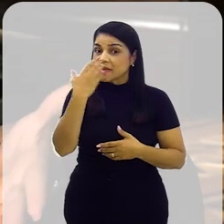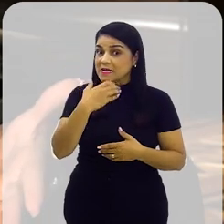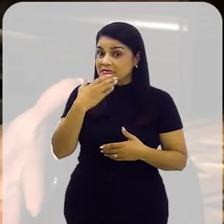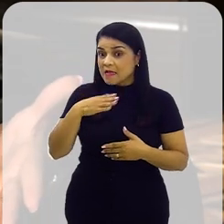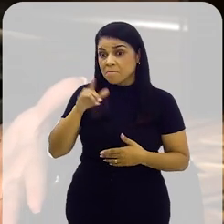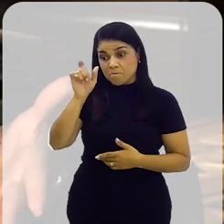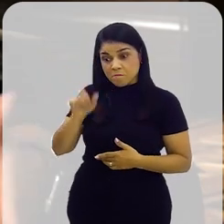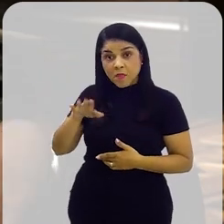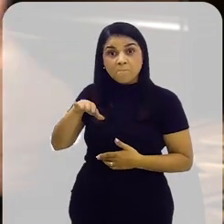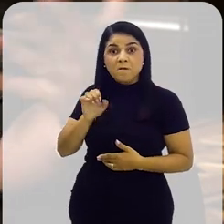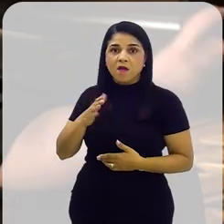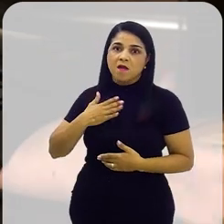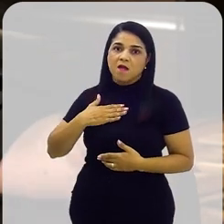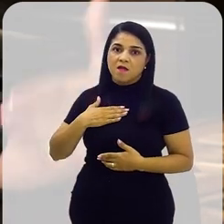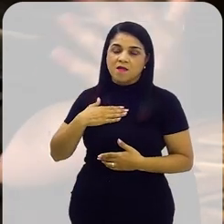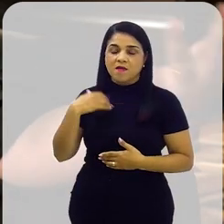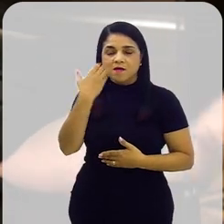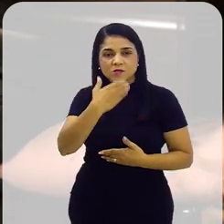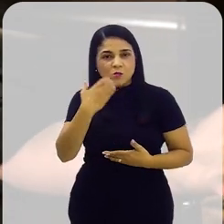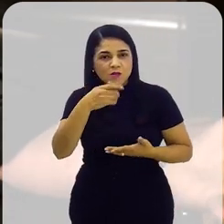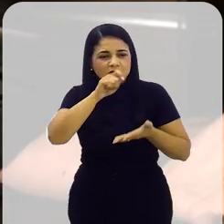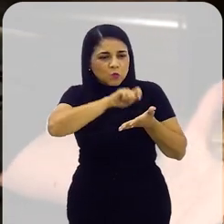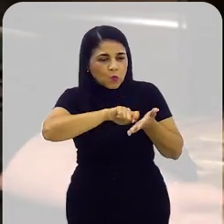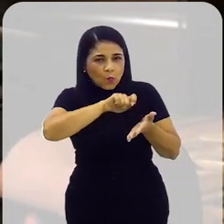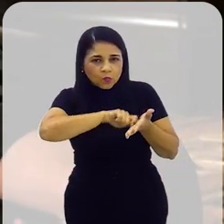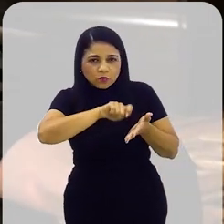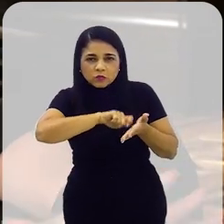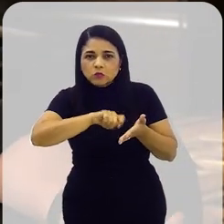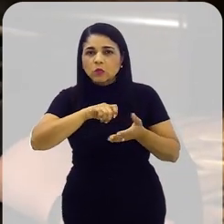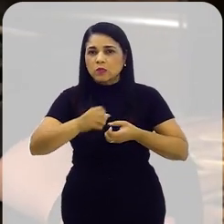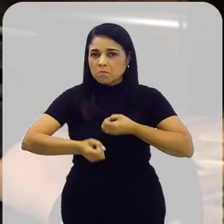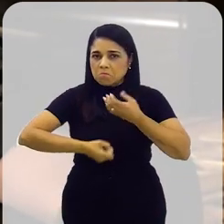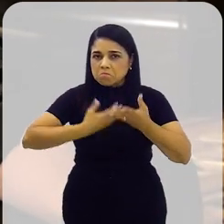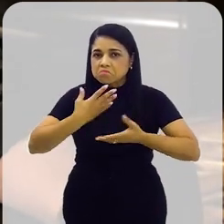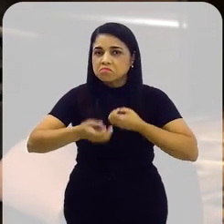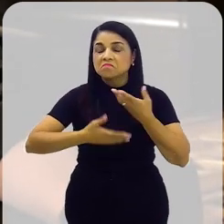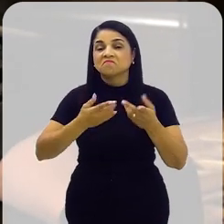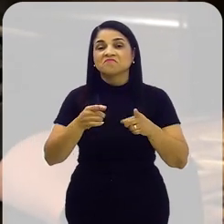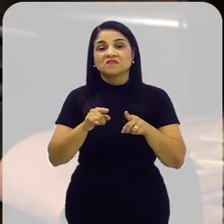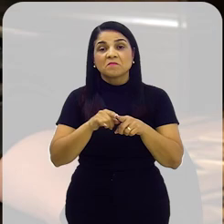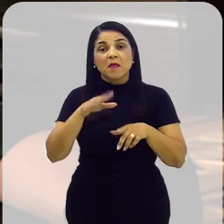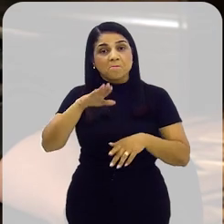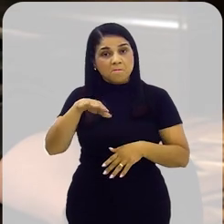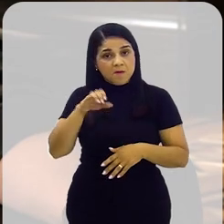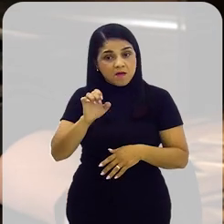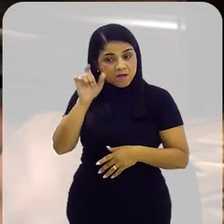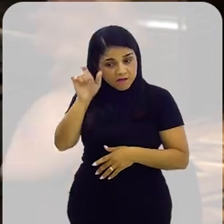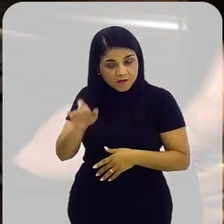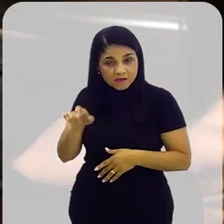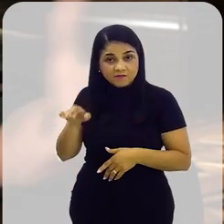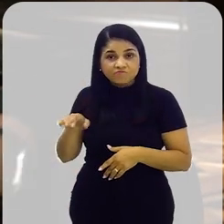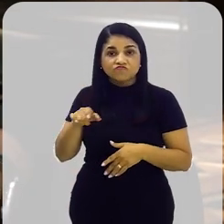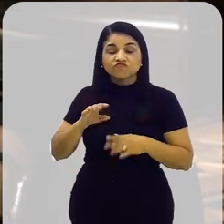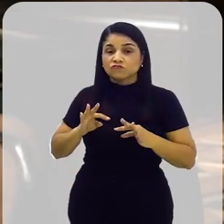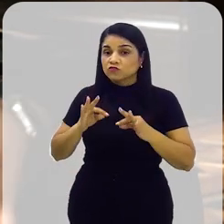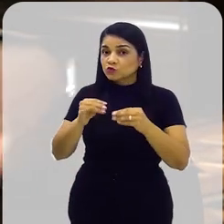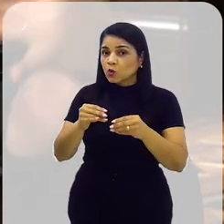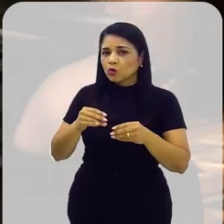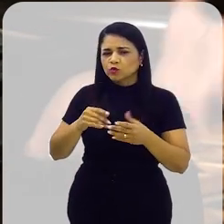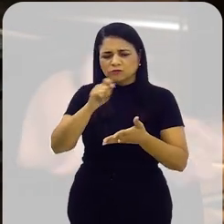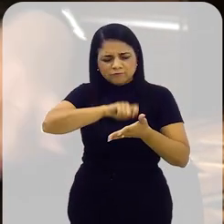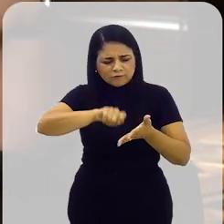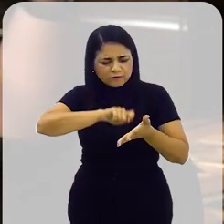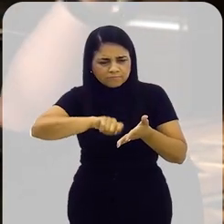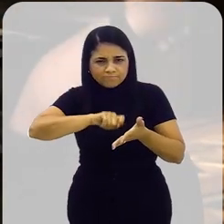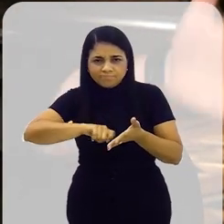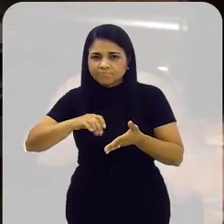minha mãe, né? A minha mãe é cantora, compositora. Também é cantora. Sim. É, a minha mãe, ela fez todos os meus funks e ela